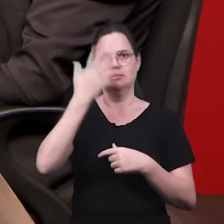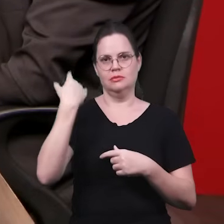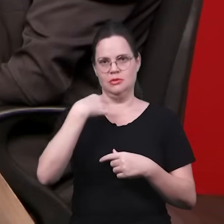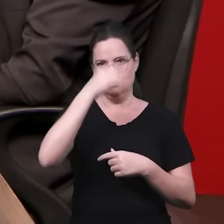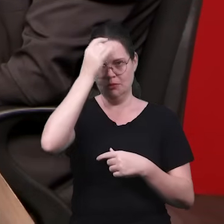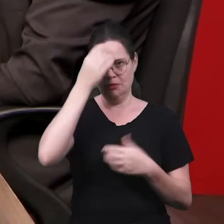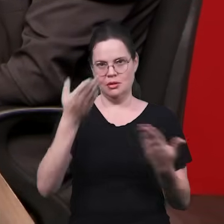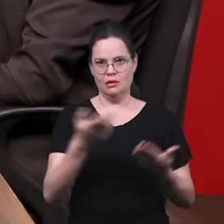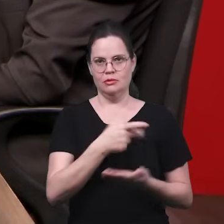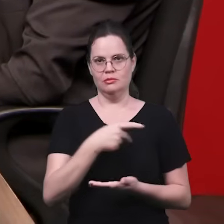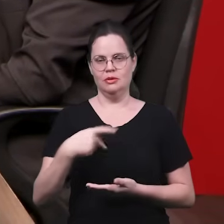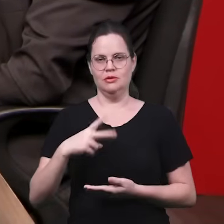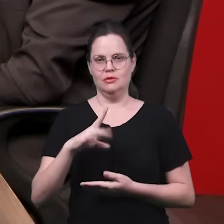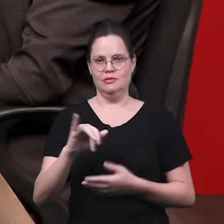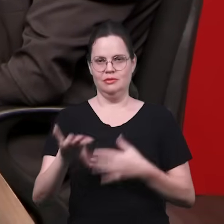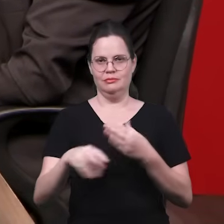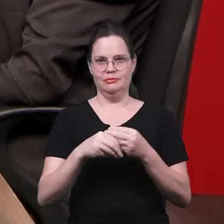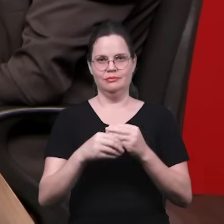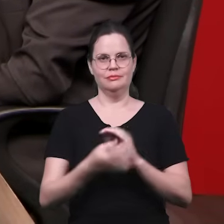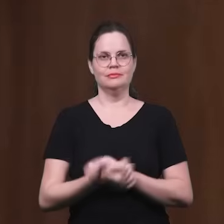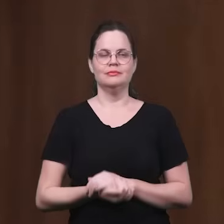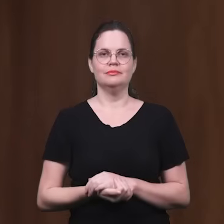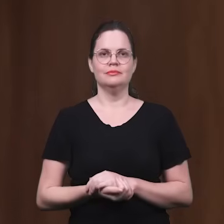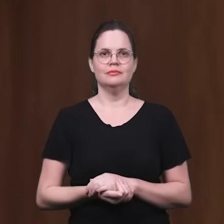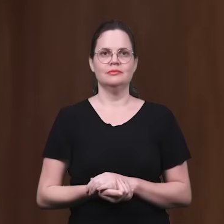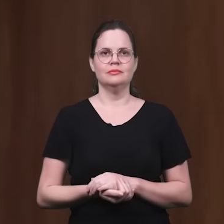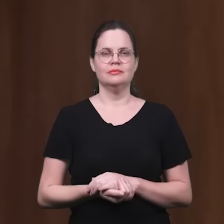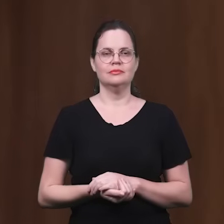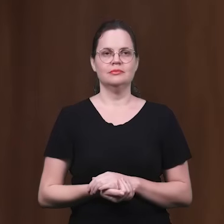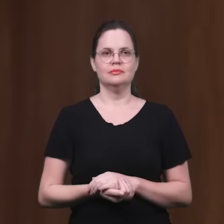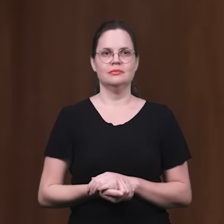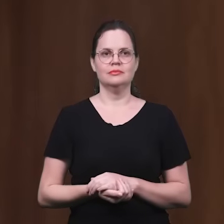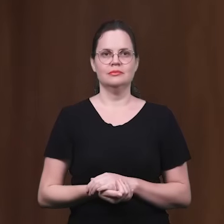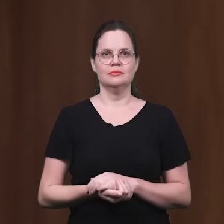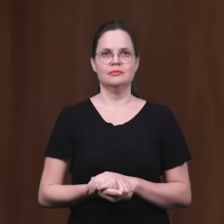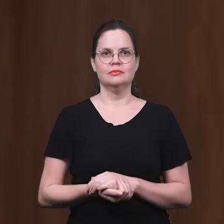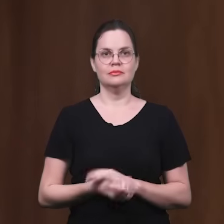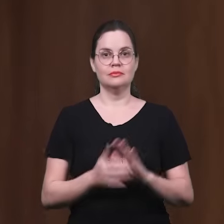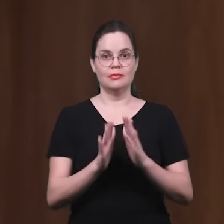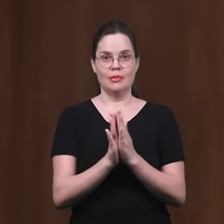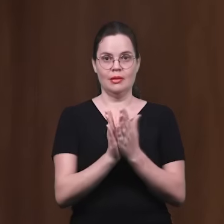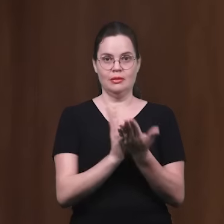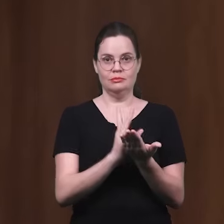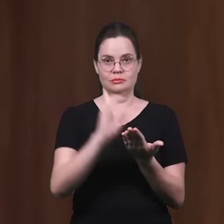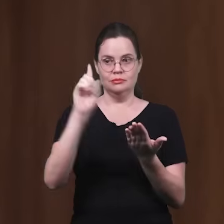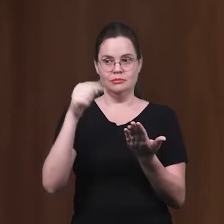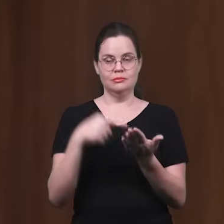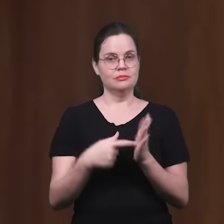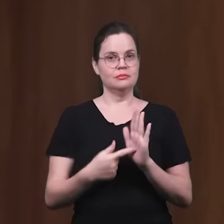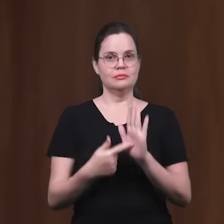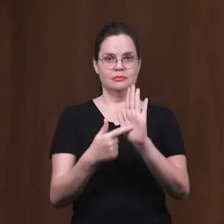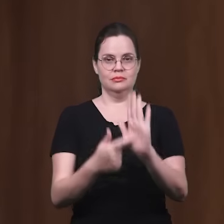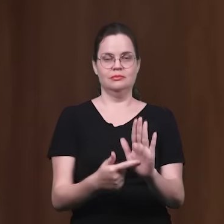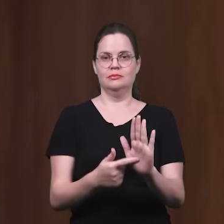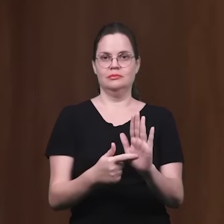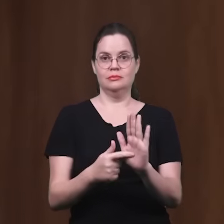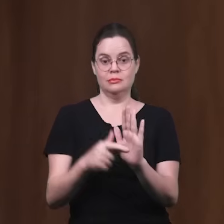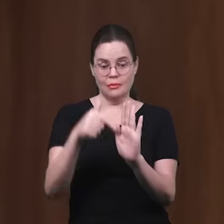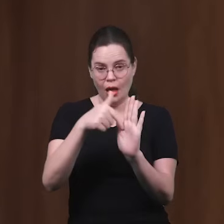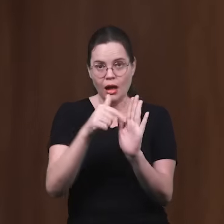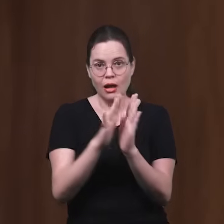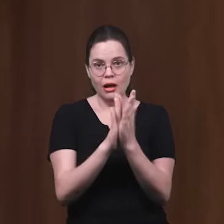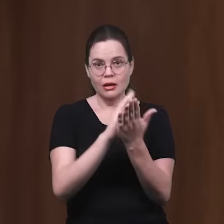fazer algumas colocações. Exatamente. A própria Bíblia, ela afirma que